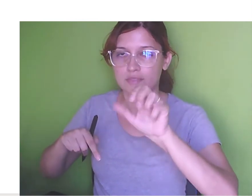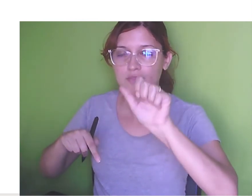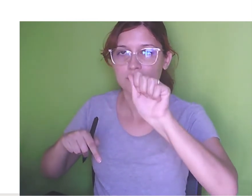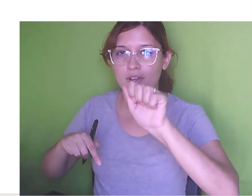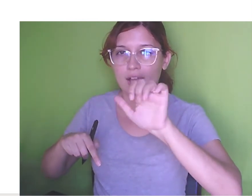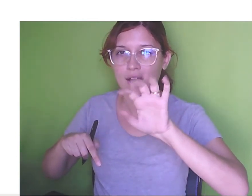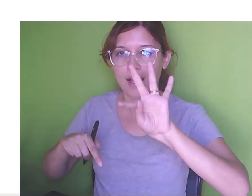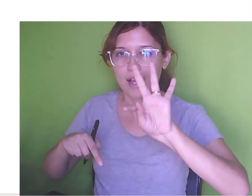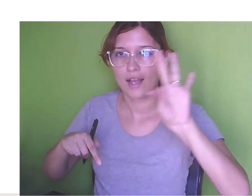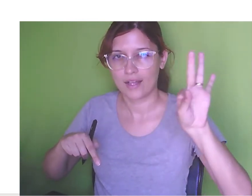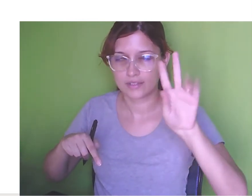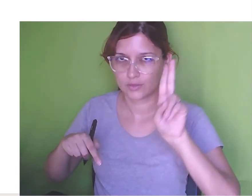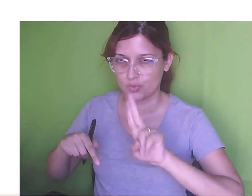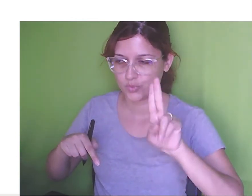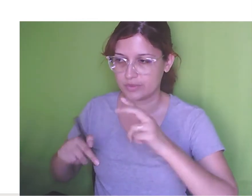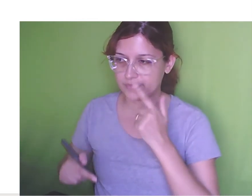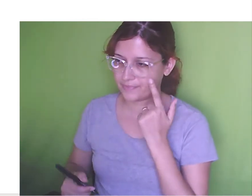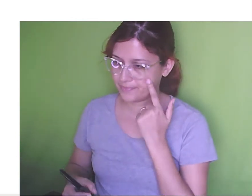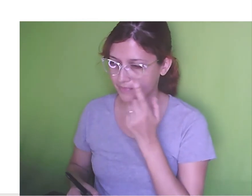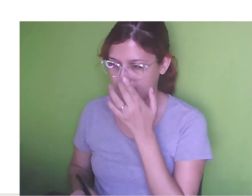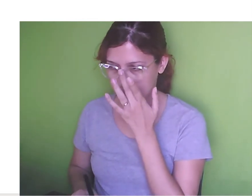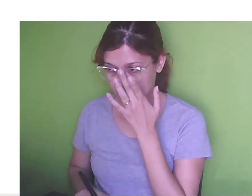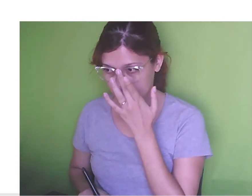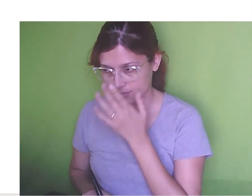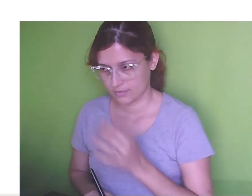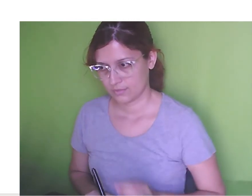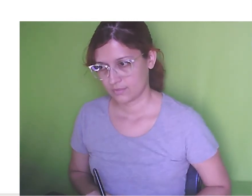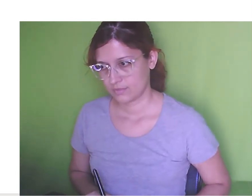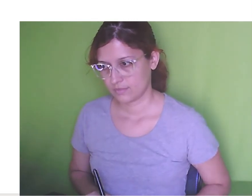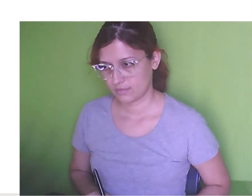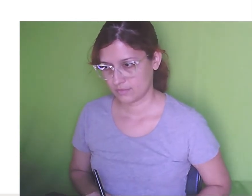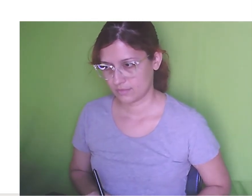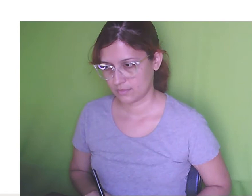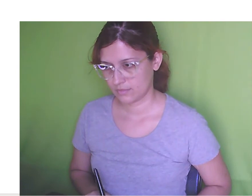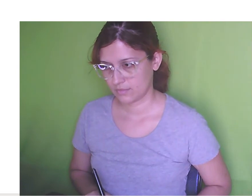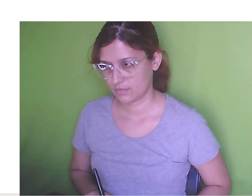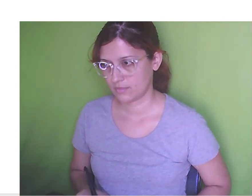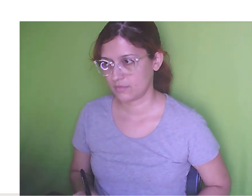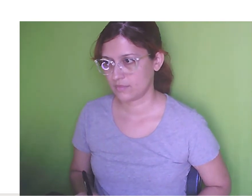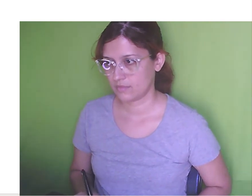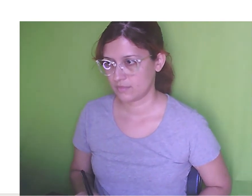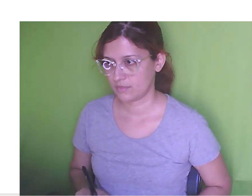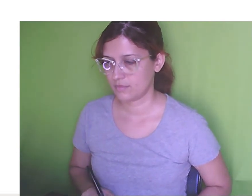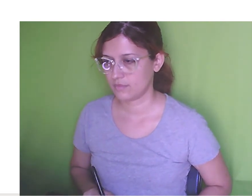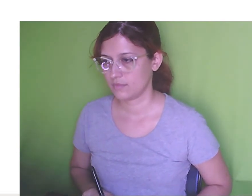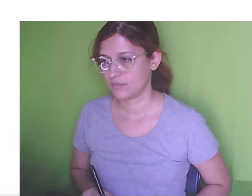Porque ela é dada em watts ou watts.